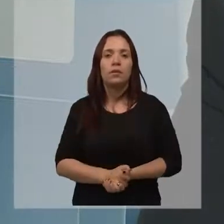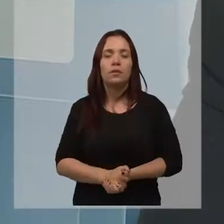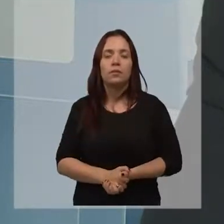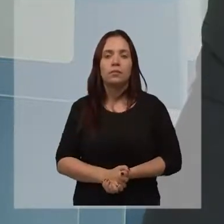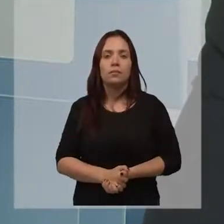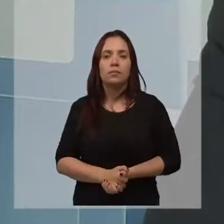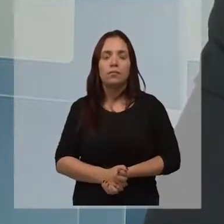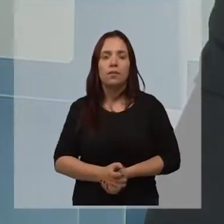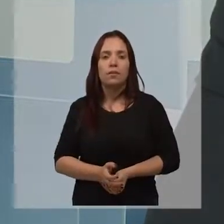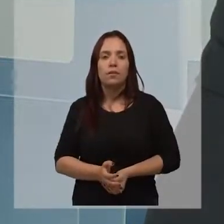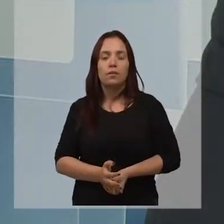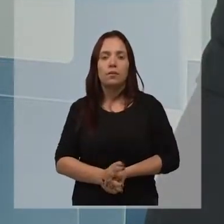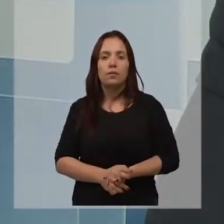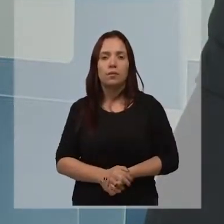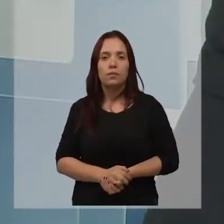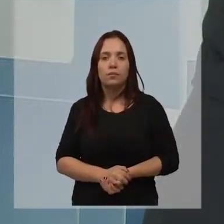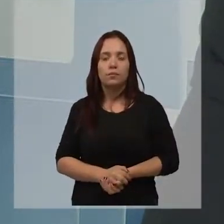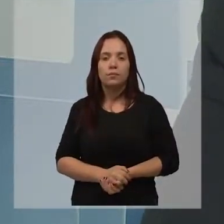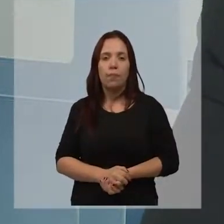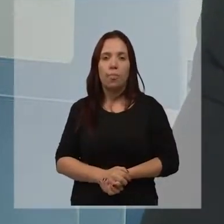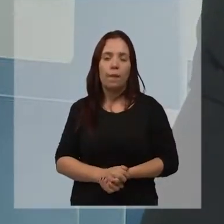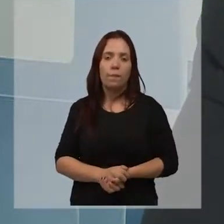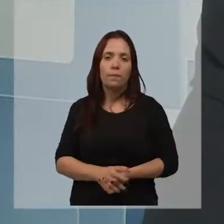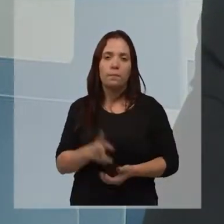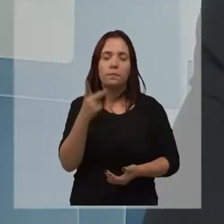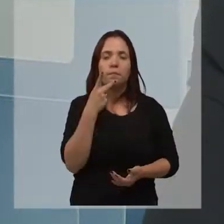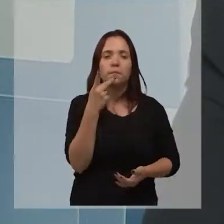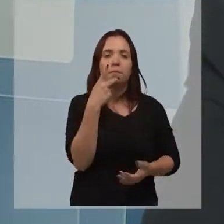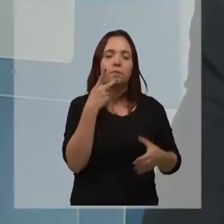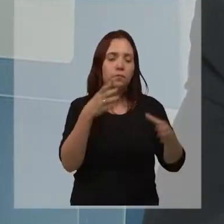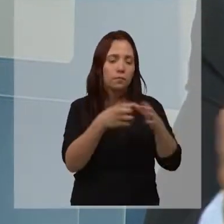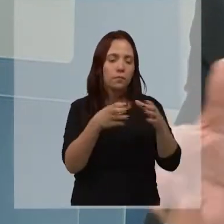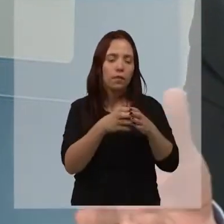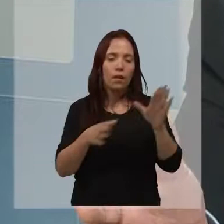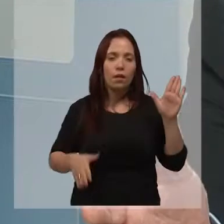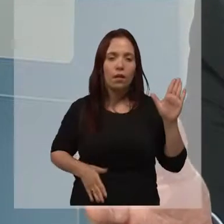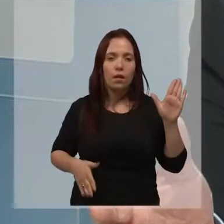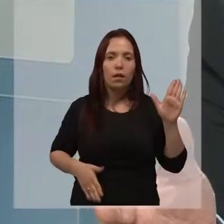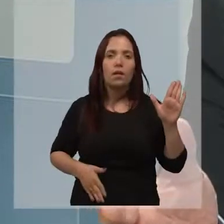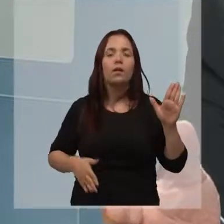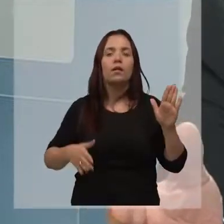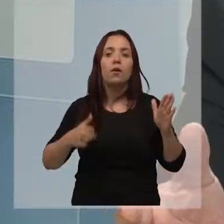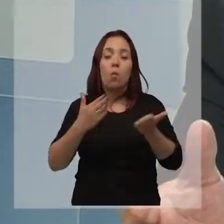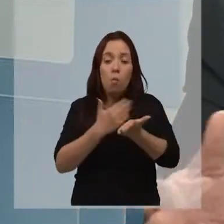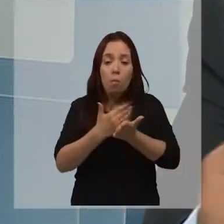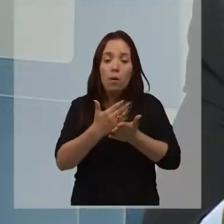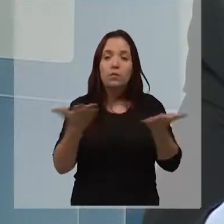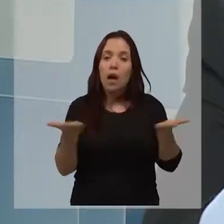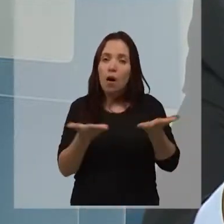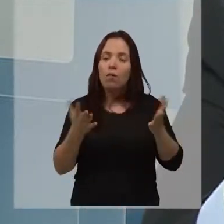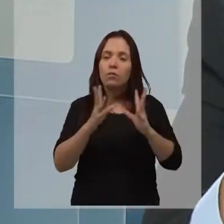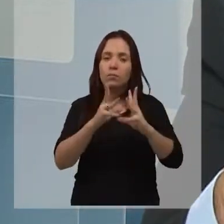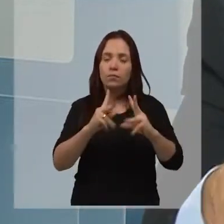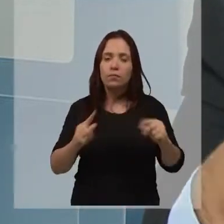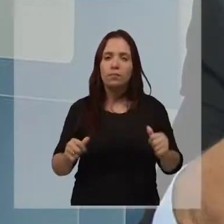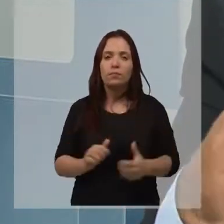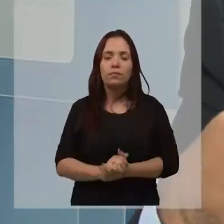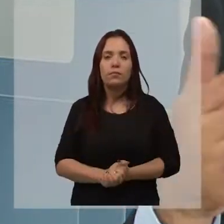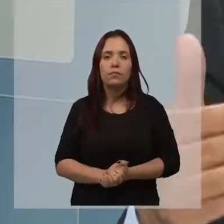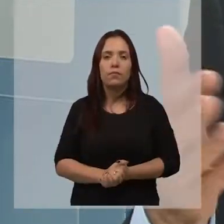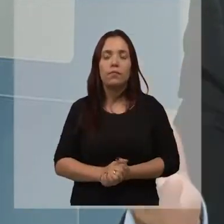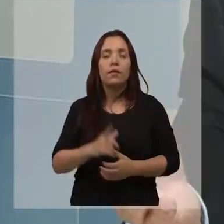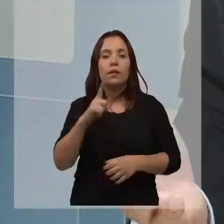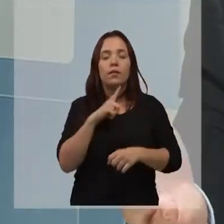que... Essa história de luta contra o crime organizado não tem vitória nenhuma, não. Só começou. O estado que está mais